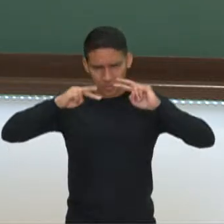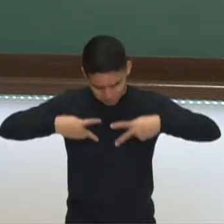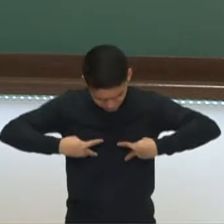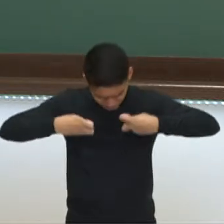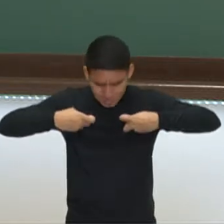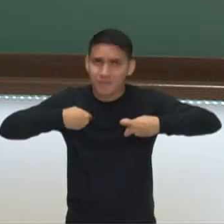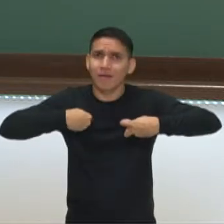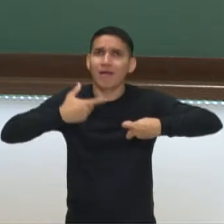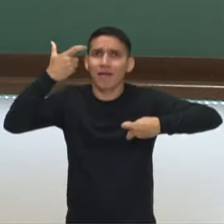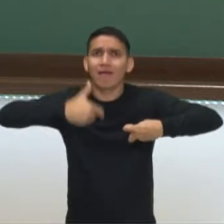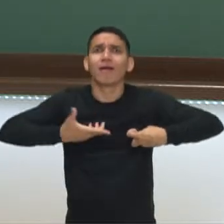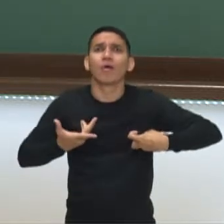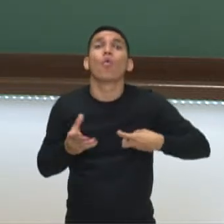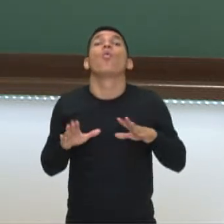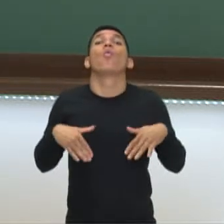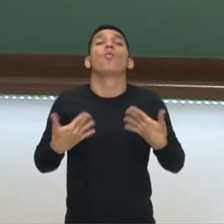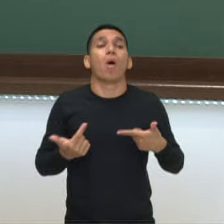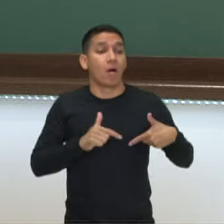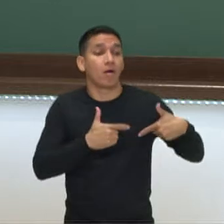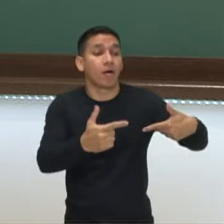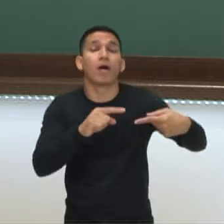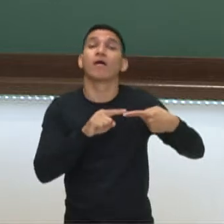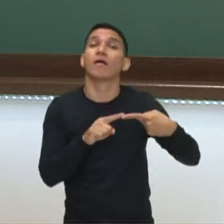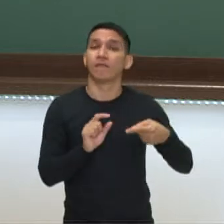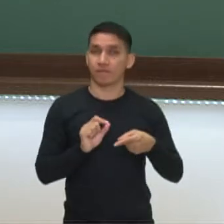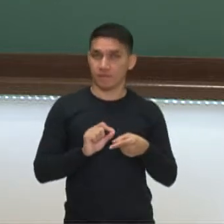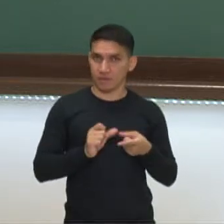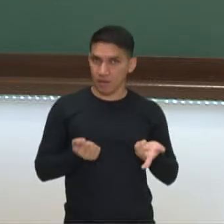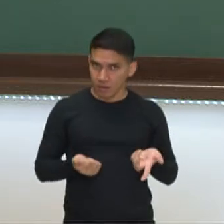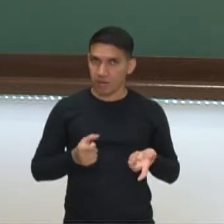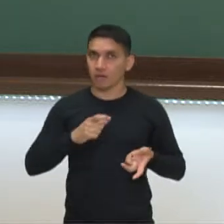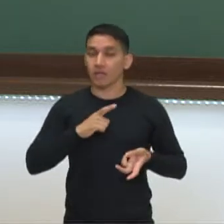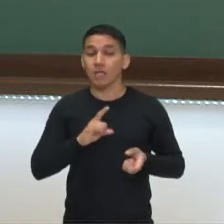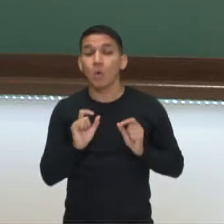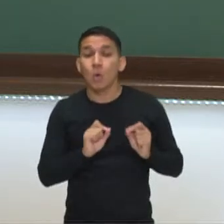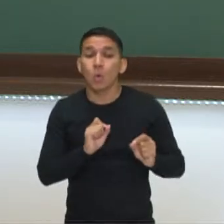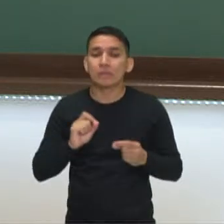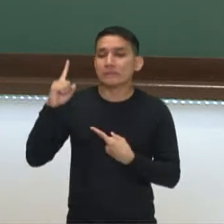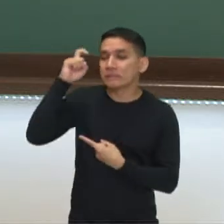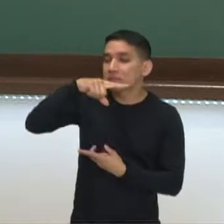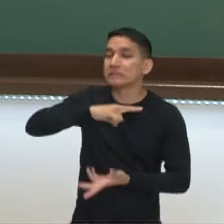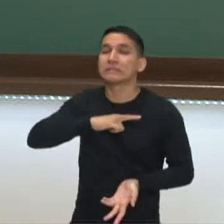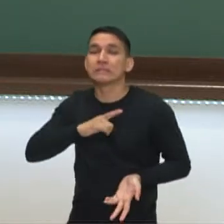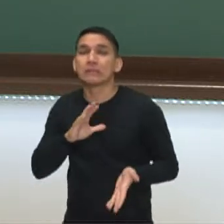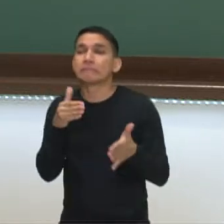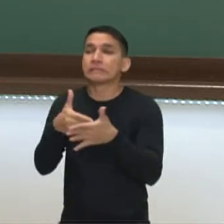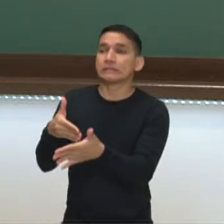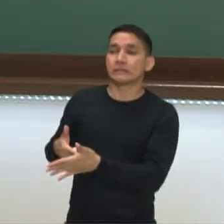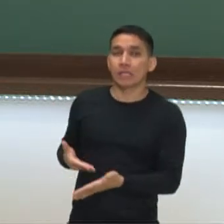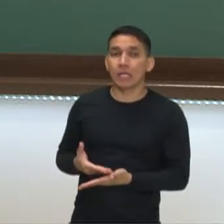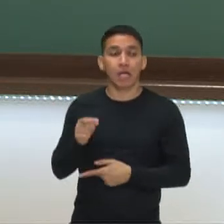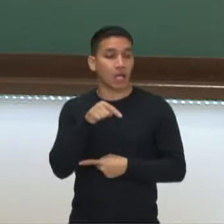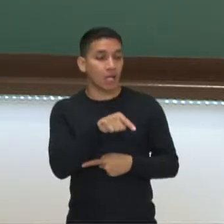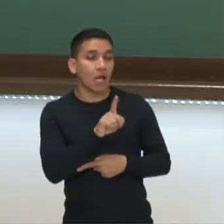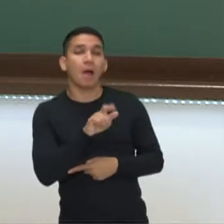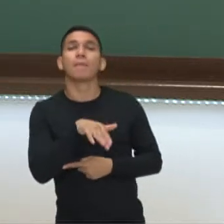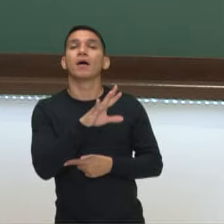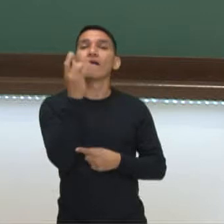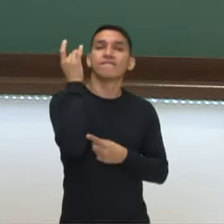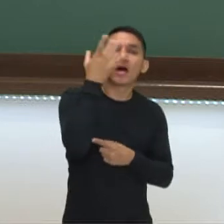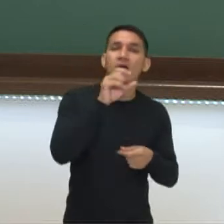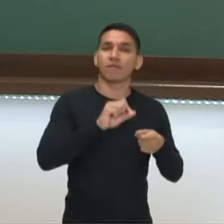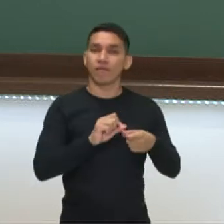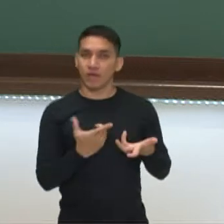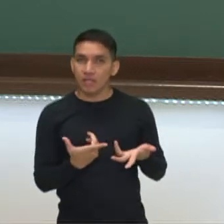conhecer quais são as nossas atividades, quais são as tarefas, aquilo que a gente tem mais dificuldade, aquilo que a gente tem mais